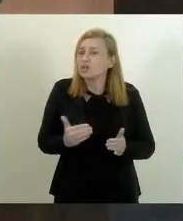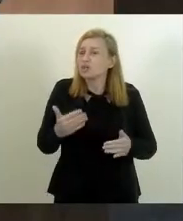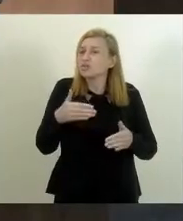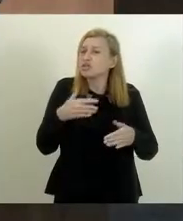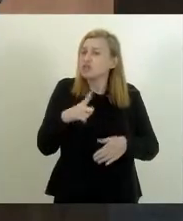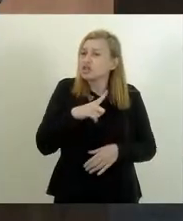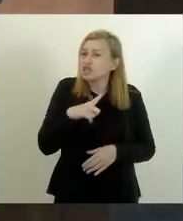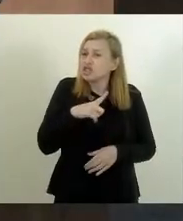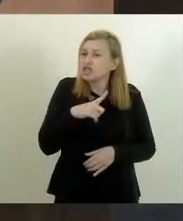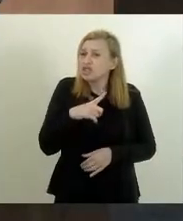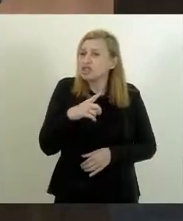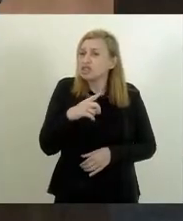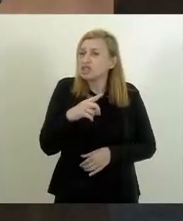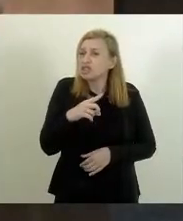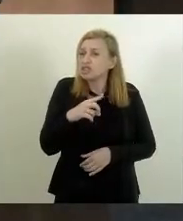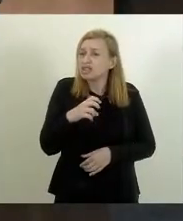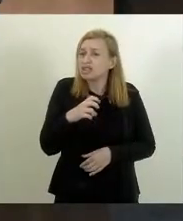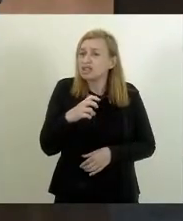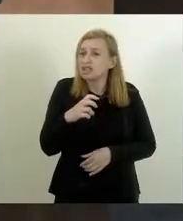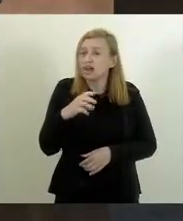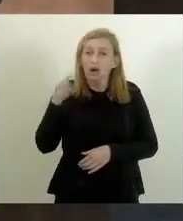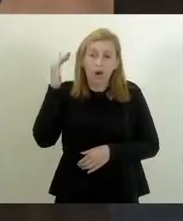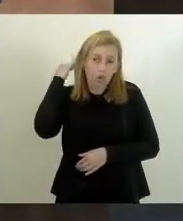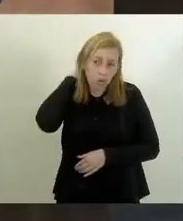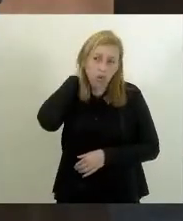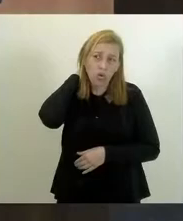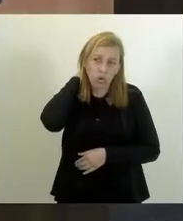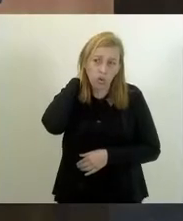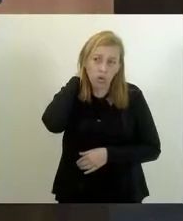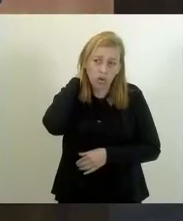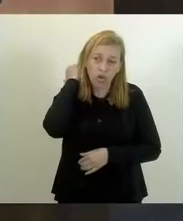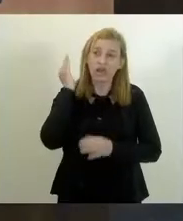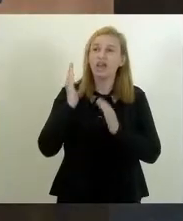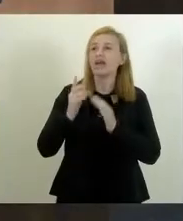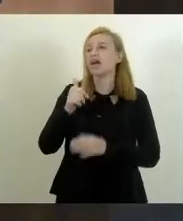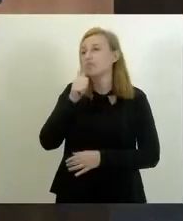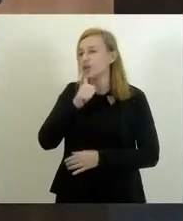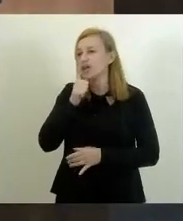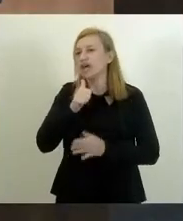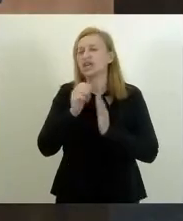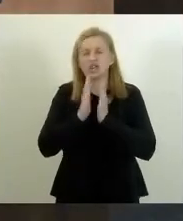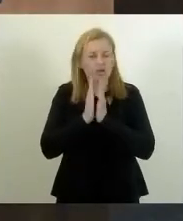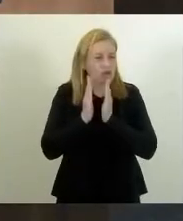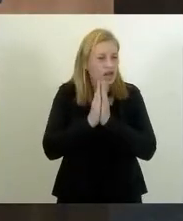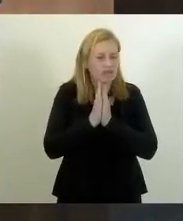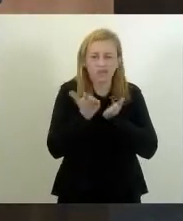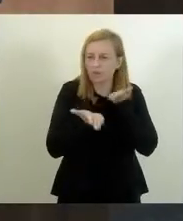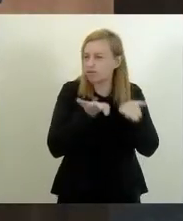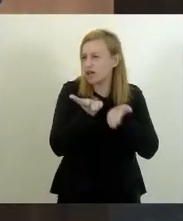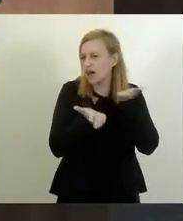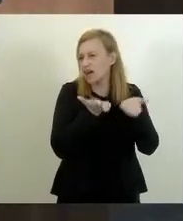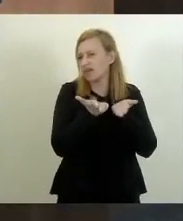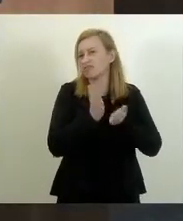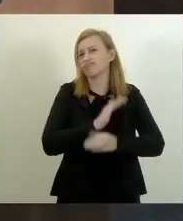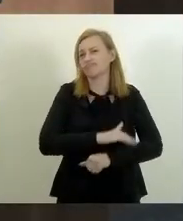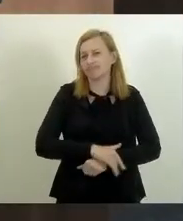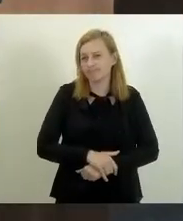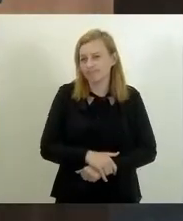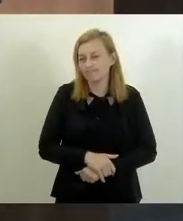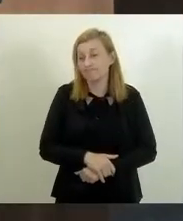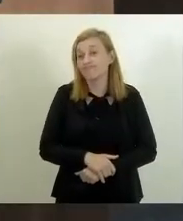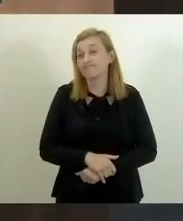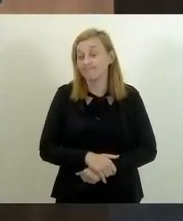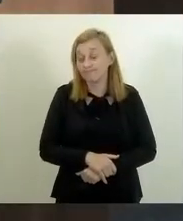um constrangimento da bronquite, era a rezadeira que vinha para cuidar, e